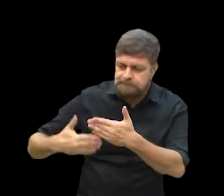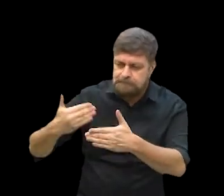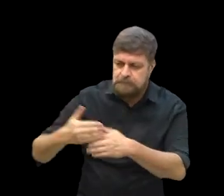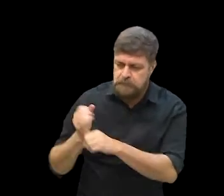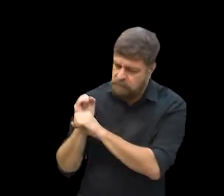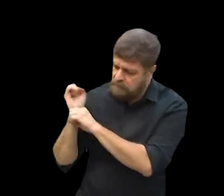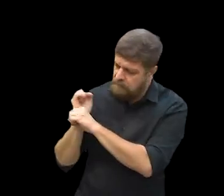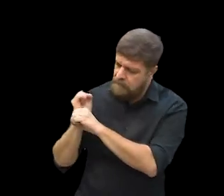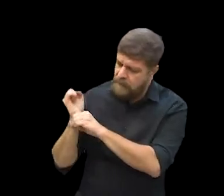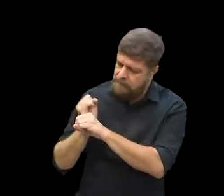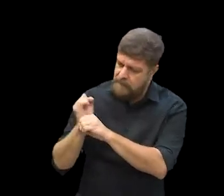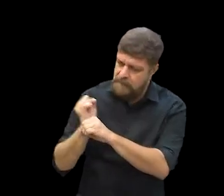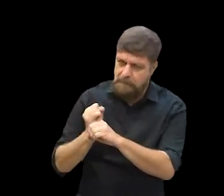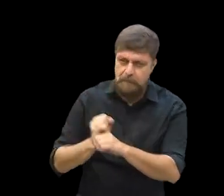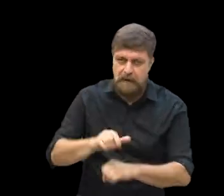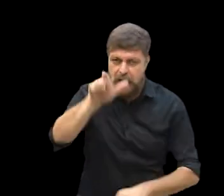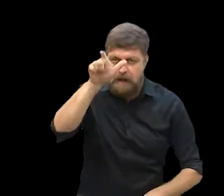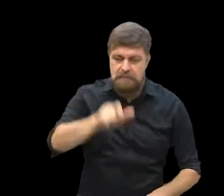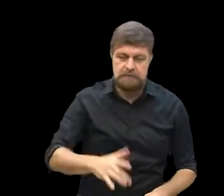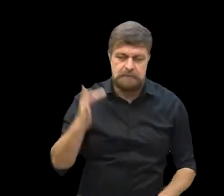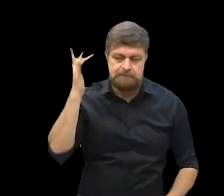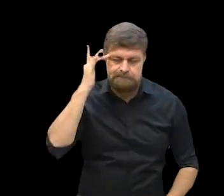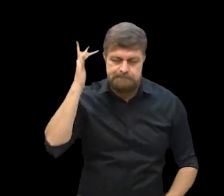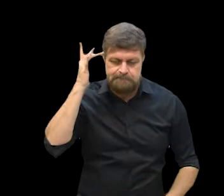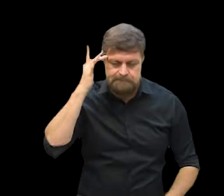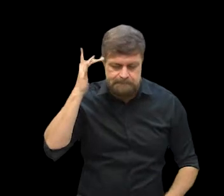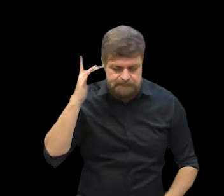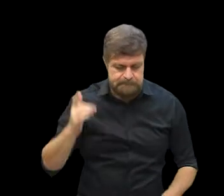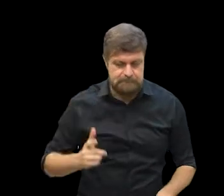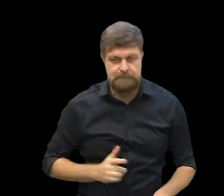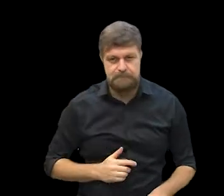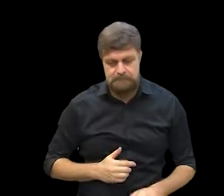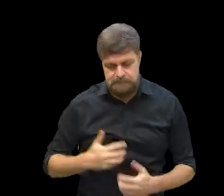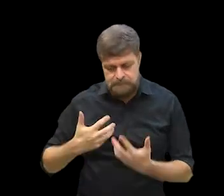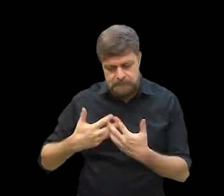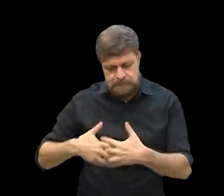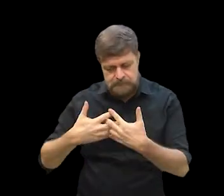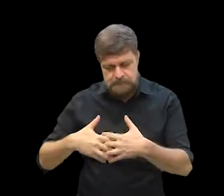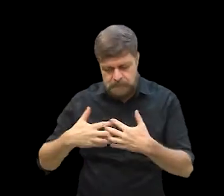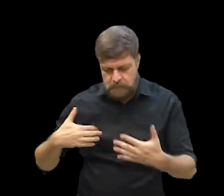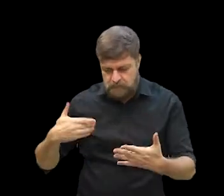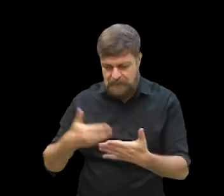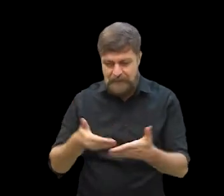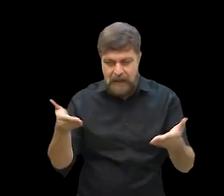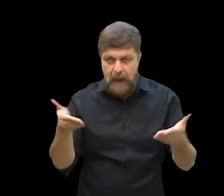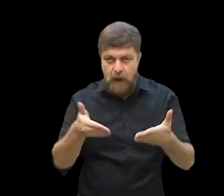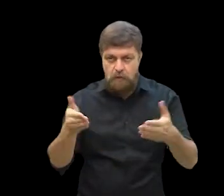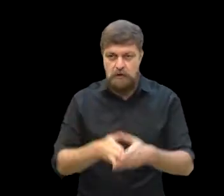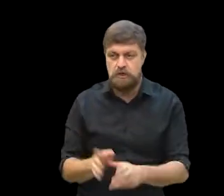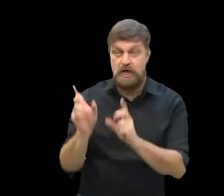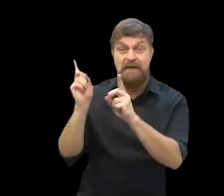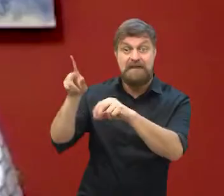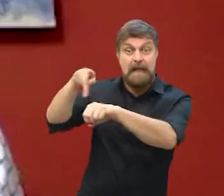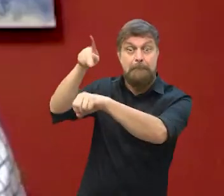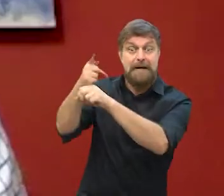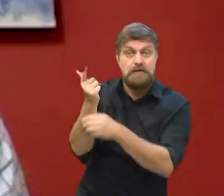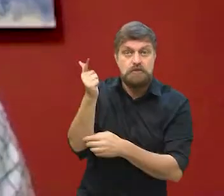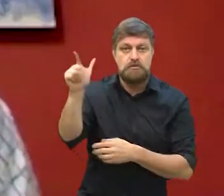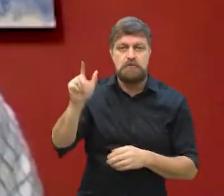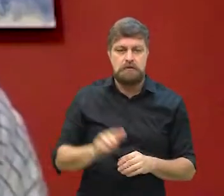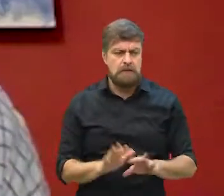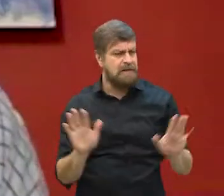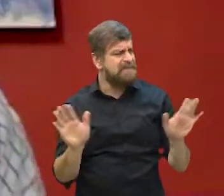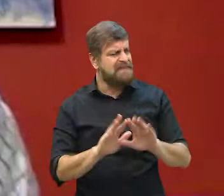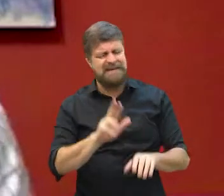dessas décadas, isso foi cada vez mais se moldando até vocês chegarem hoje ao mercado internacional. Nina,